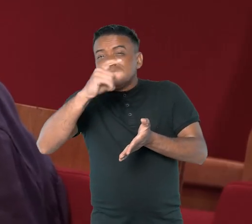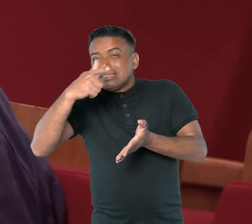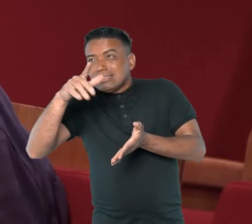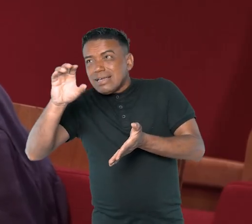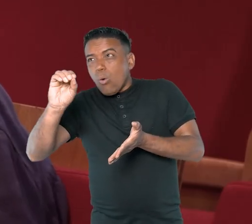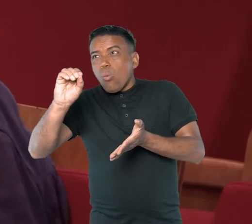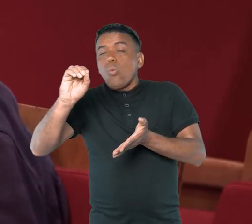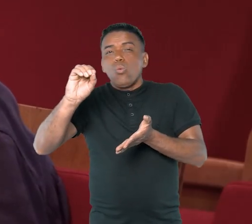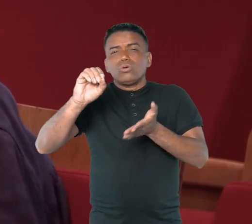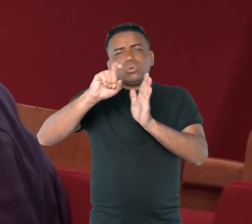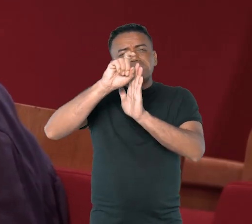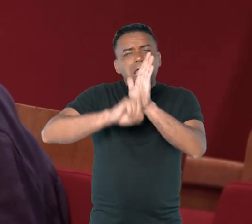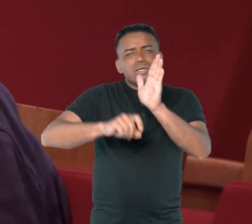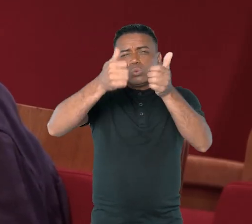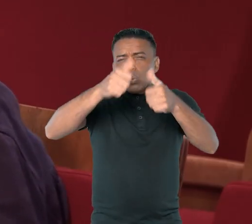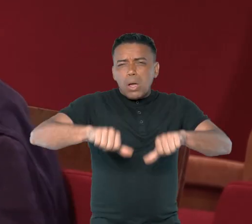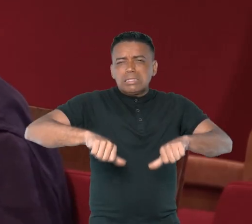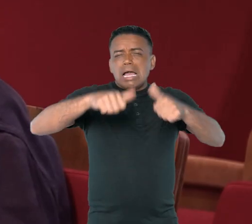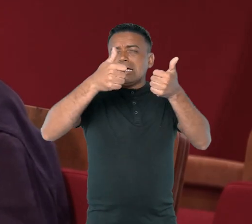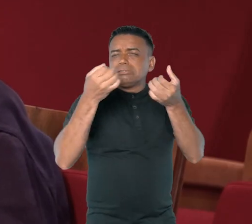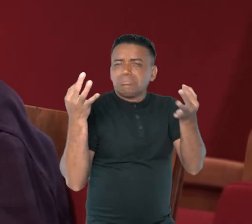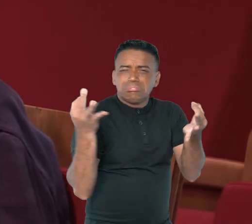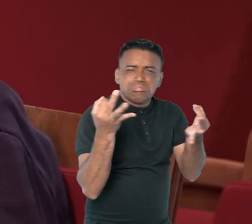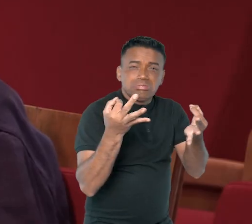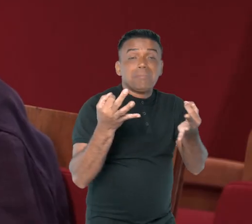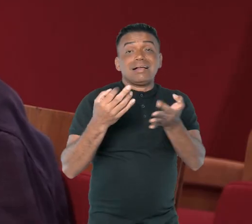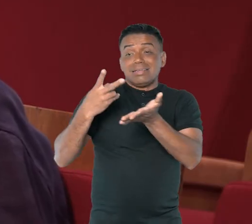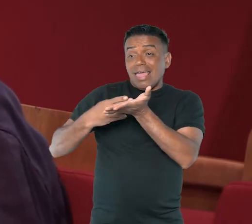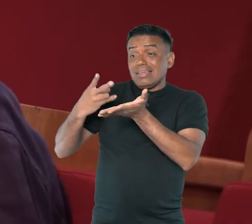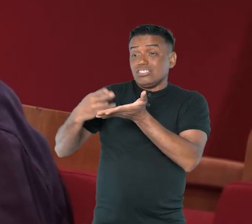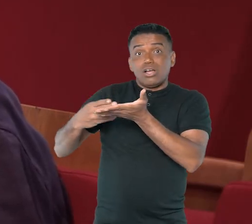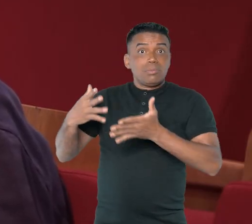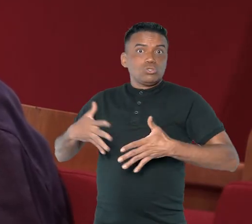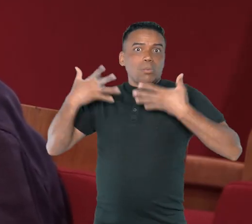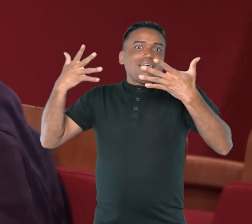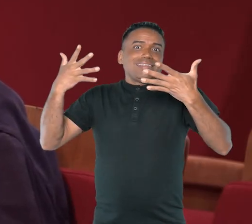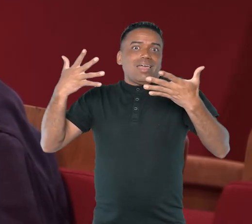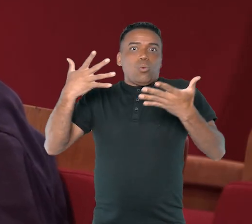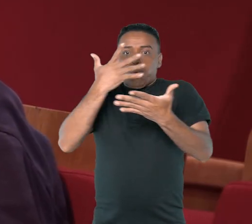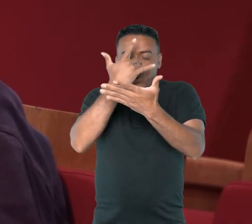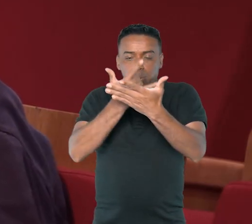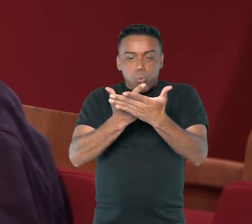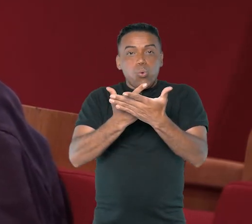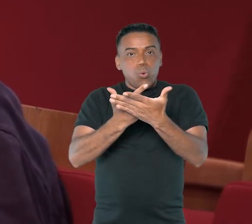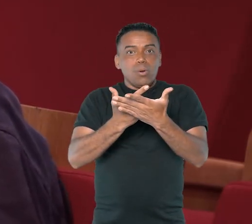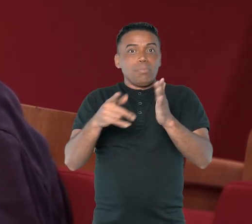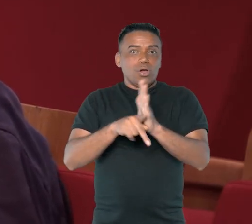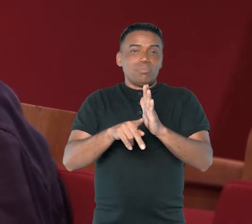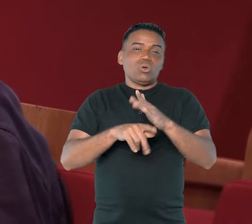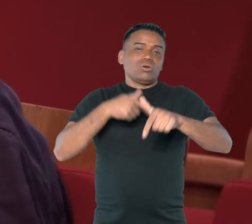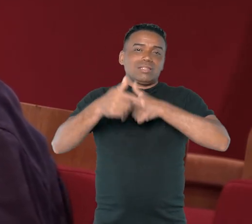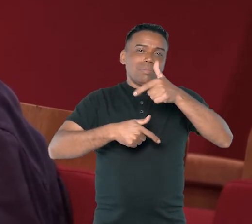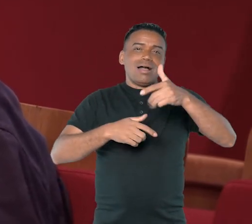que seriam de altíssima qualidade, mas a edição realmente me surpreendeu, não só pelo trabalho da Miguelin, mas